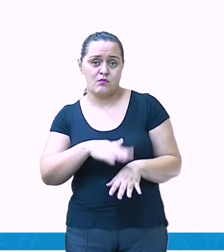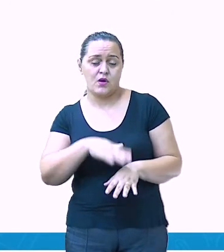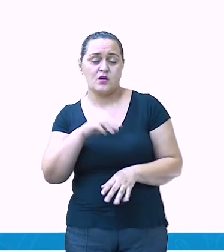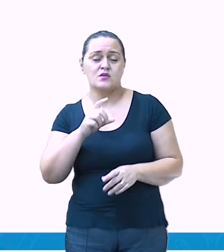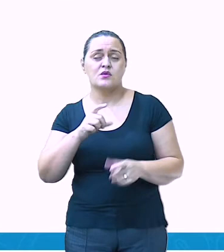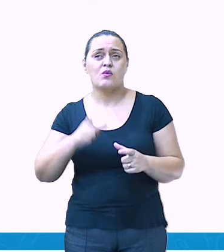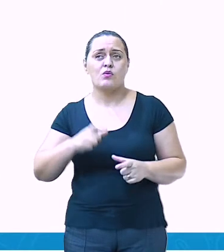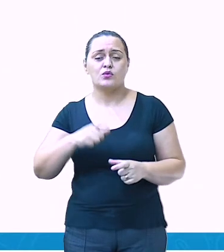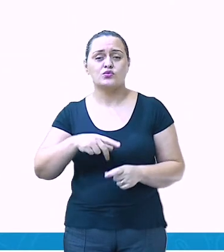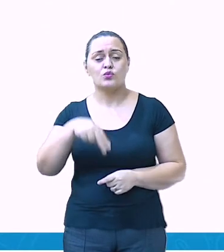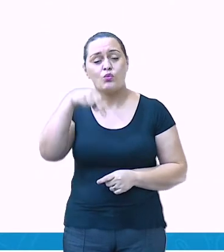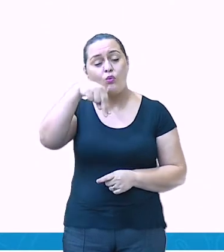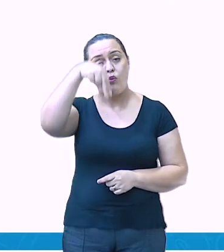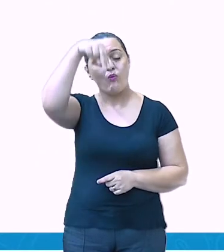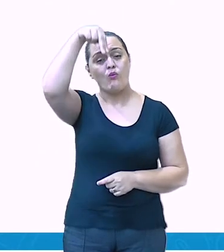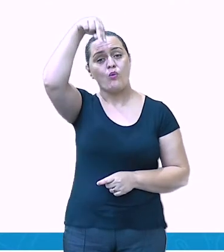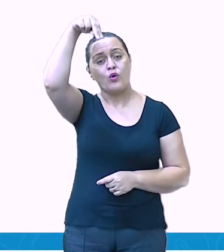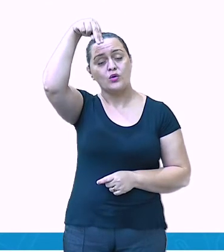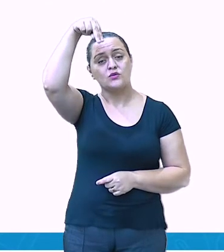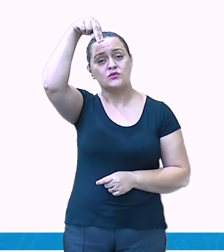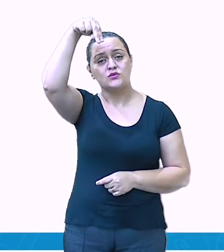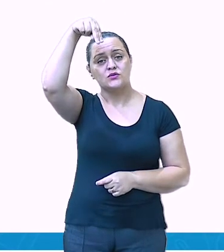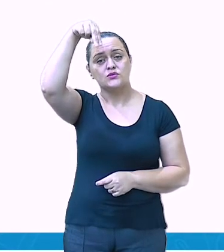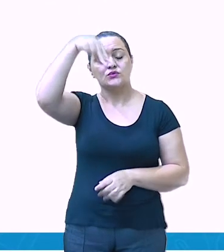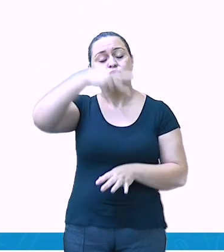nós já conseguimos ver uma